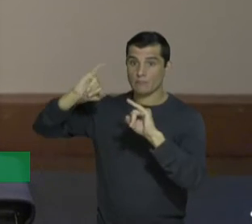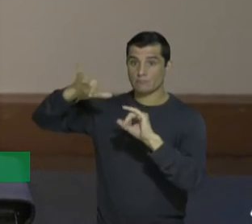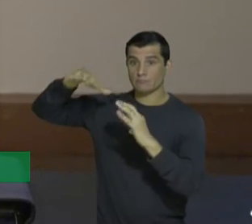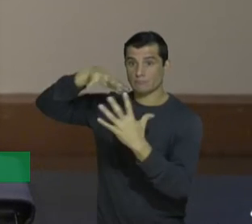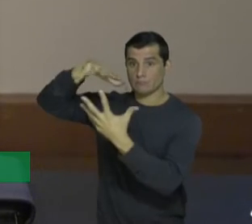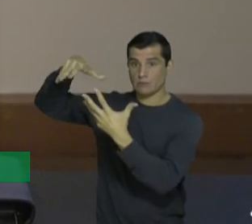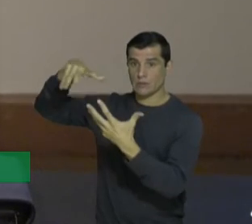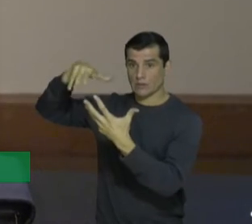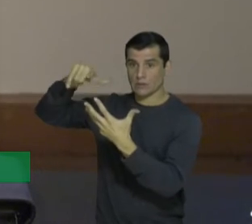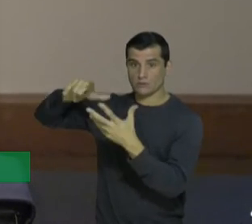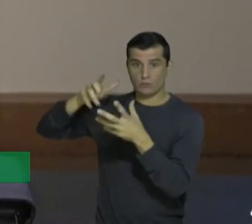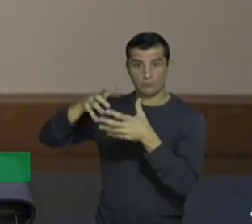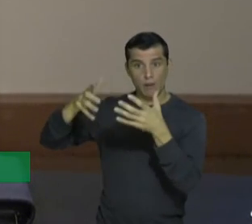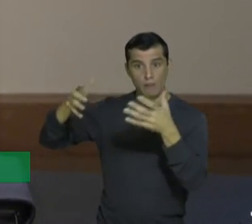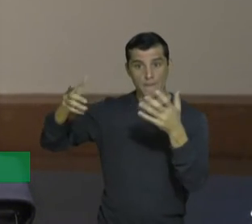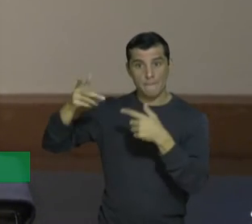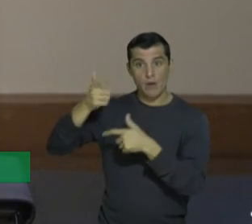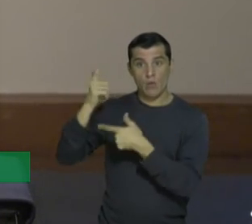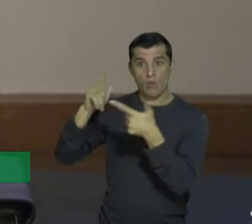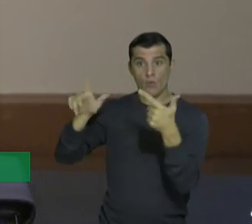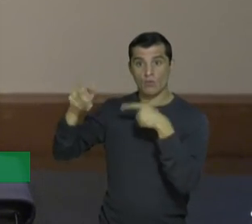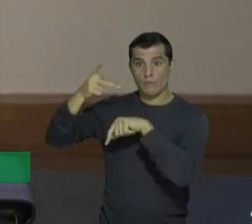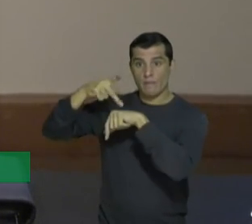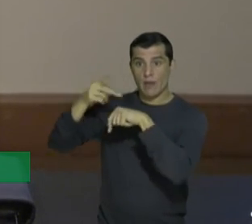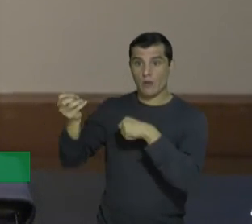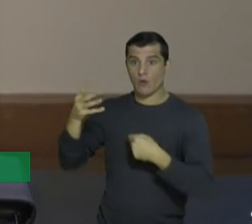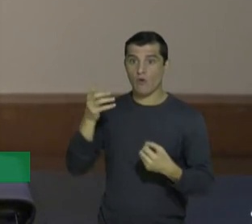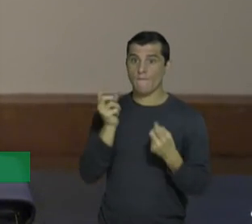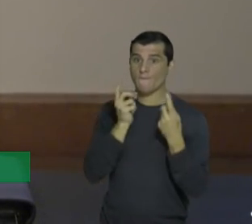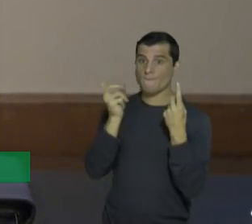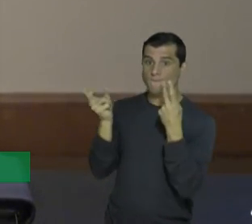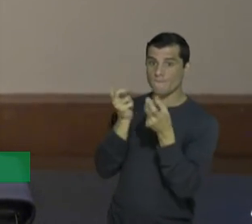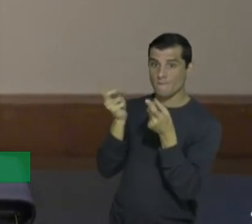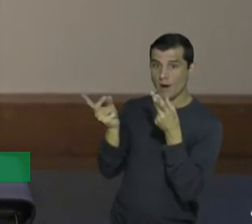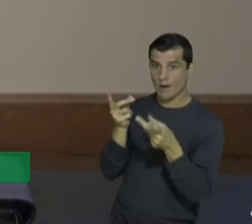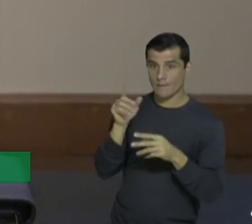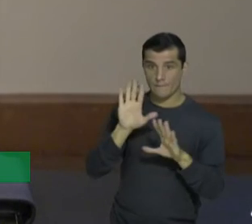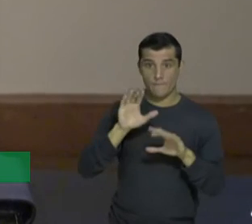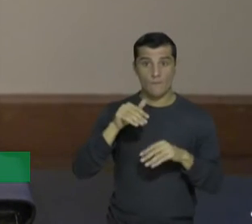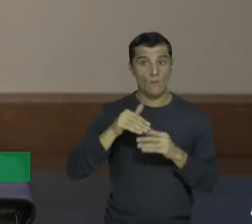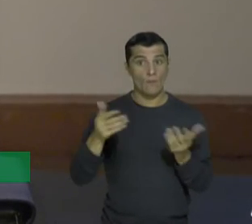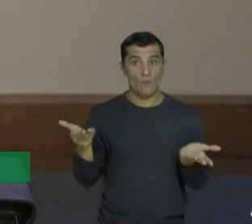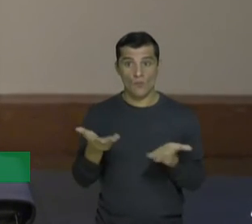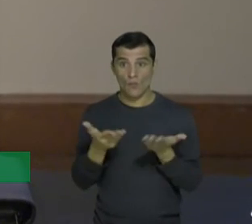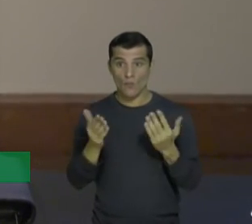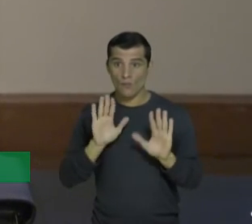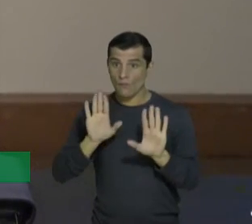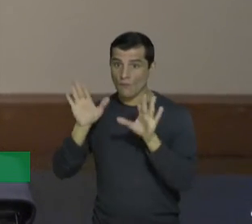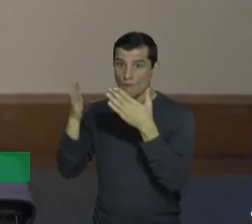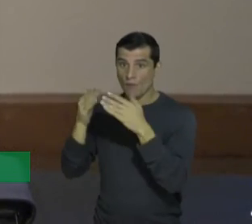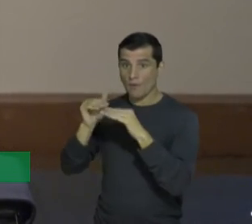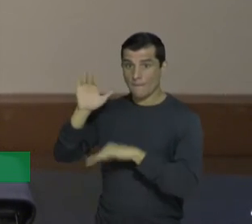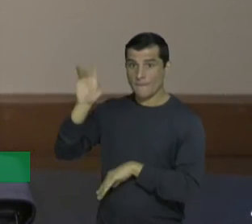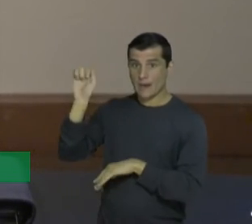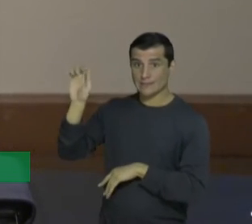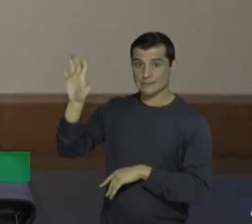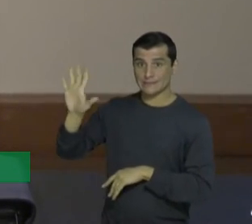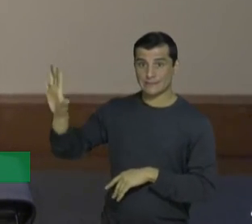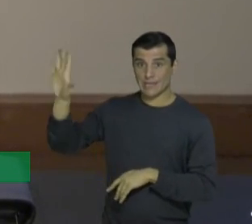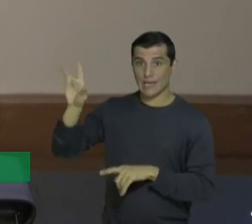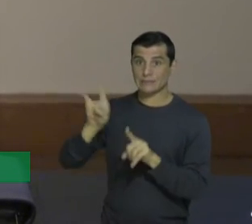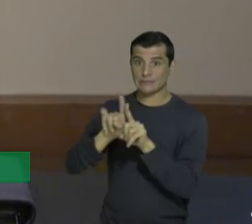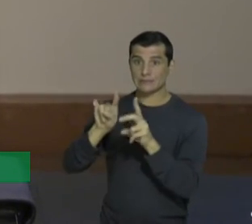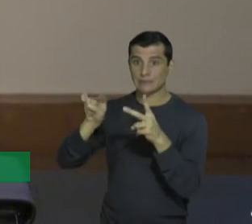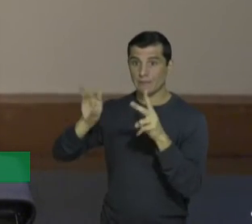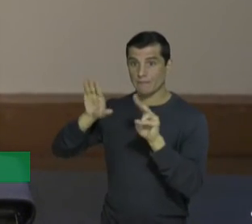eh hoje como eu disse muito mais focado em exportações paraa Ásia e colocando o olho na